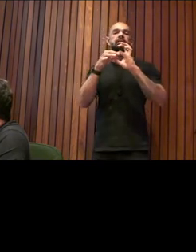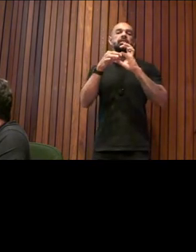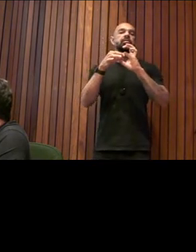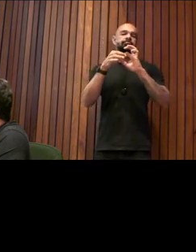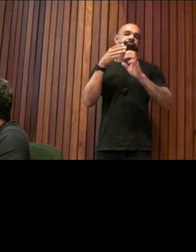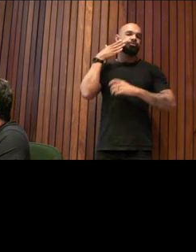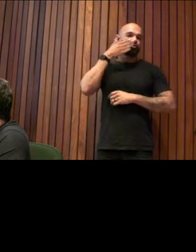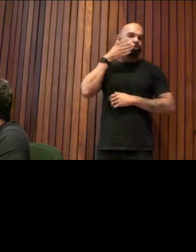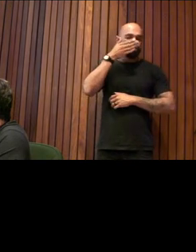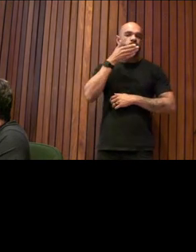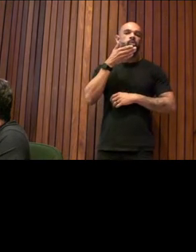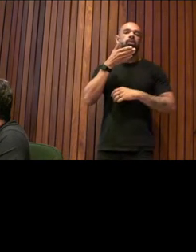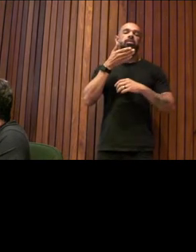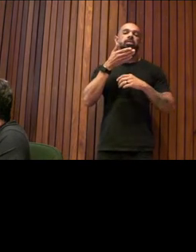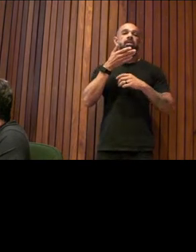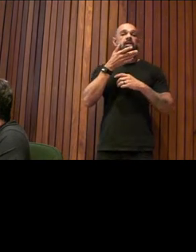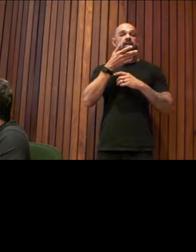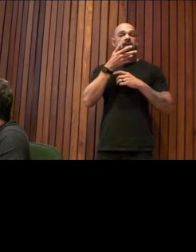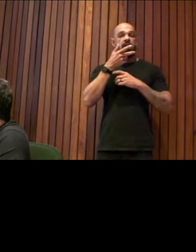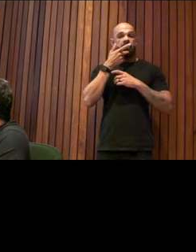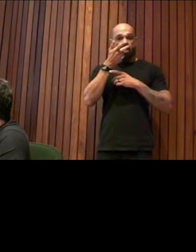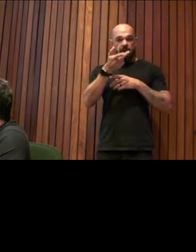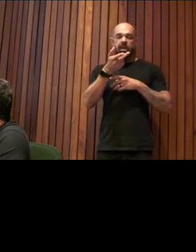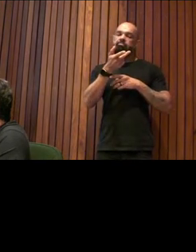né, aquela fala ganha, né,